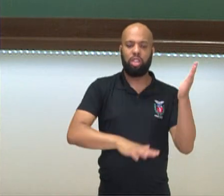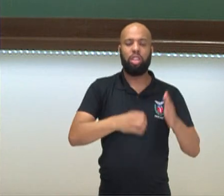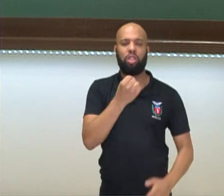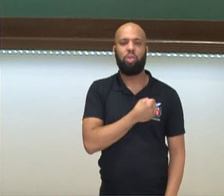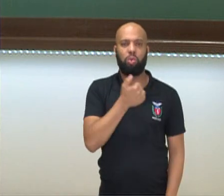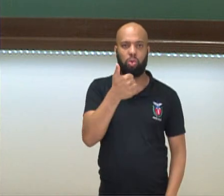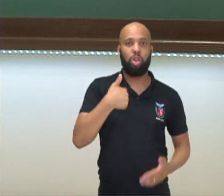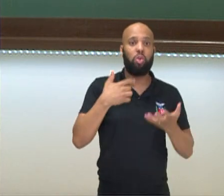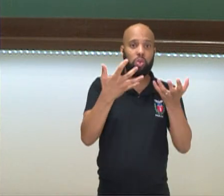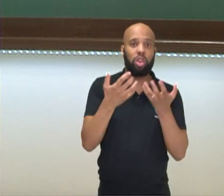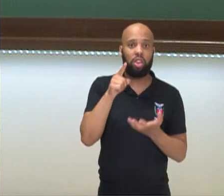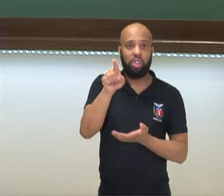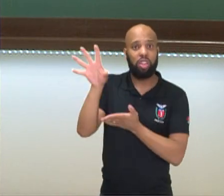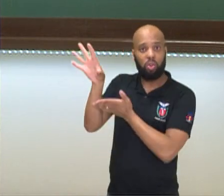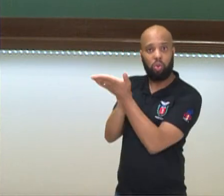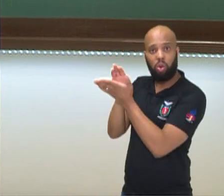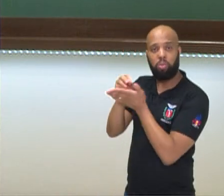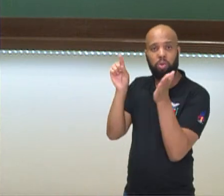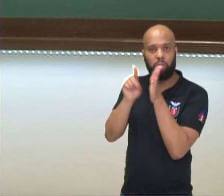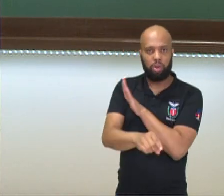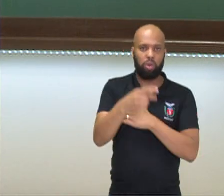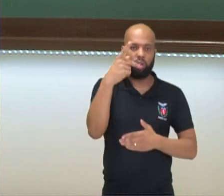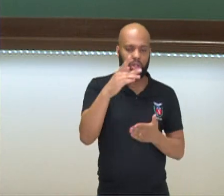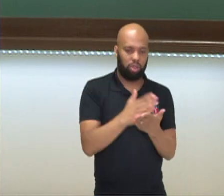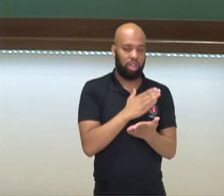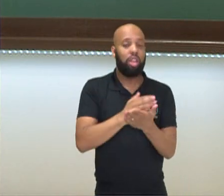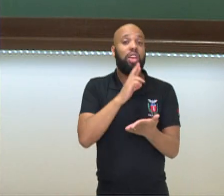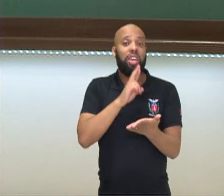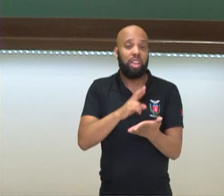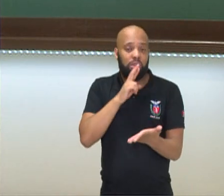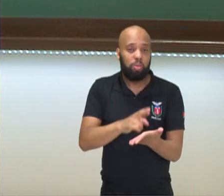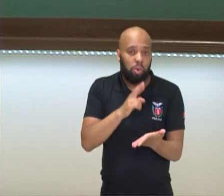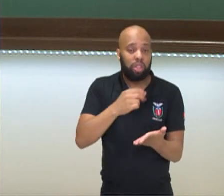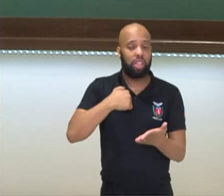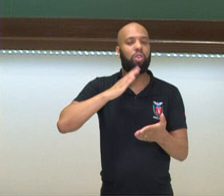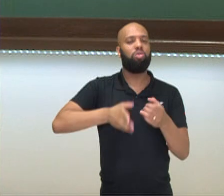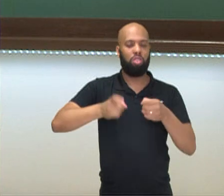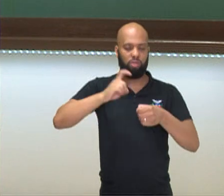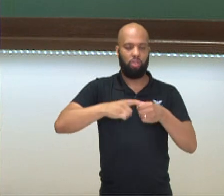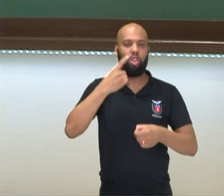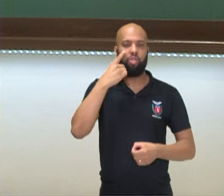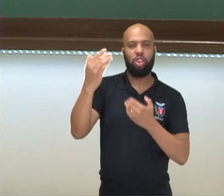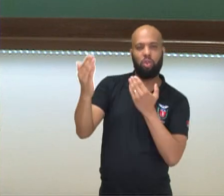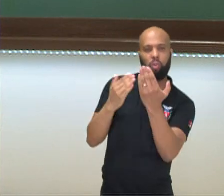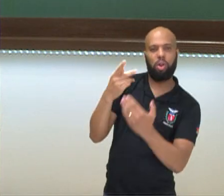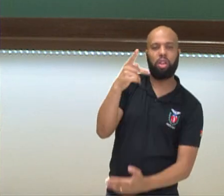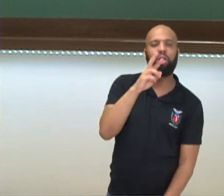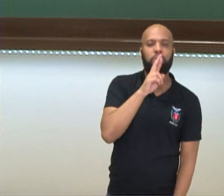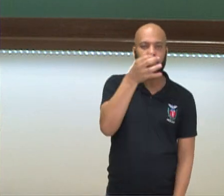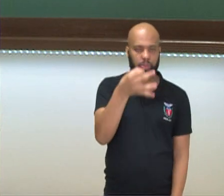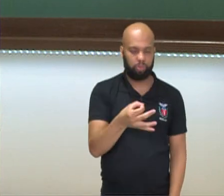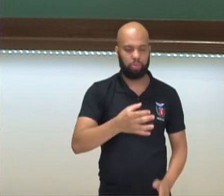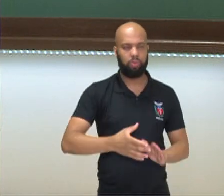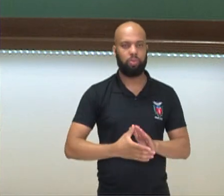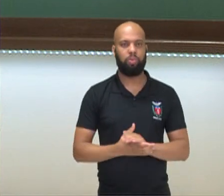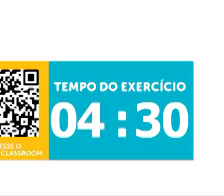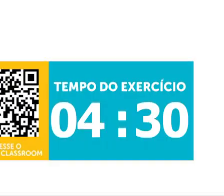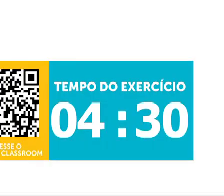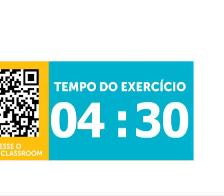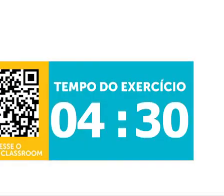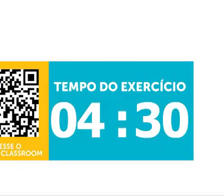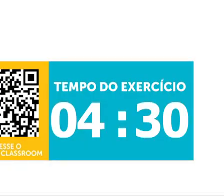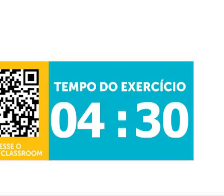vocês copiem essa pergunta no caderno de vocês, respondam ela e a gente já vai voltar para ver qual é a resposta correta.